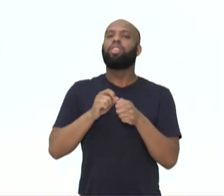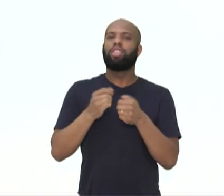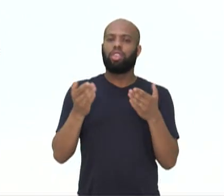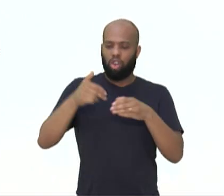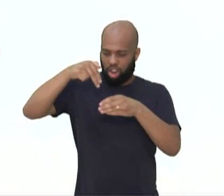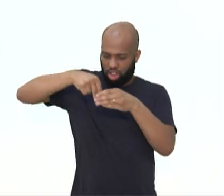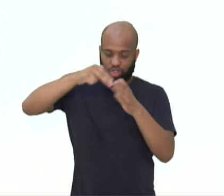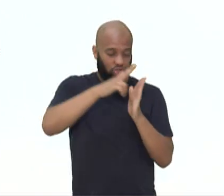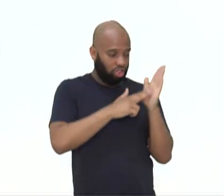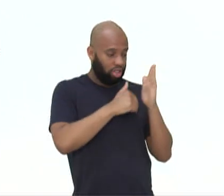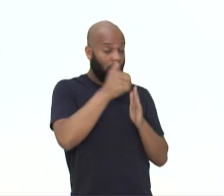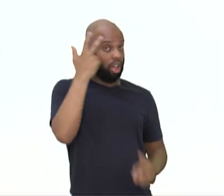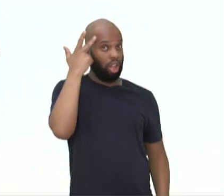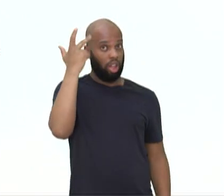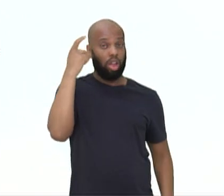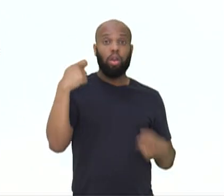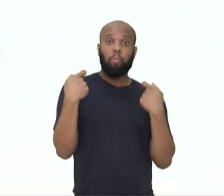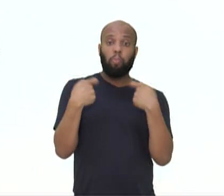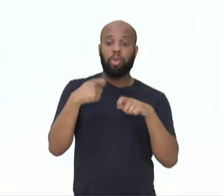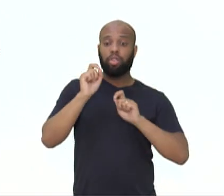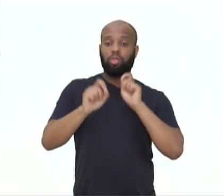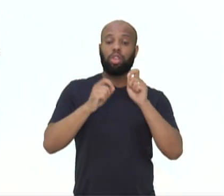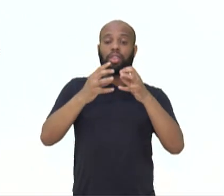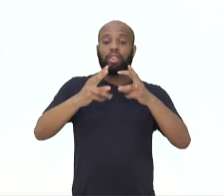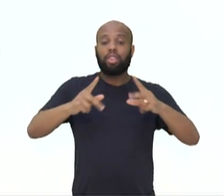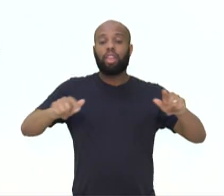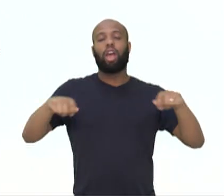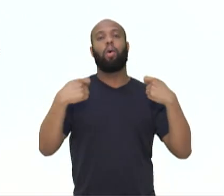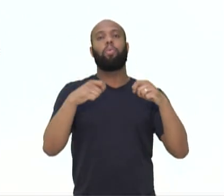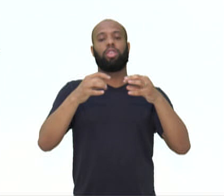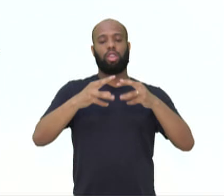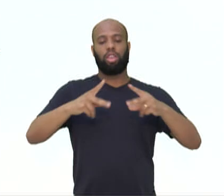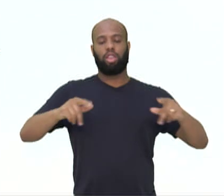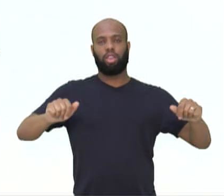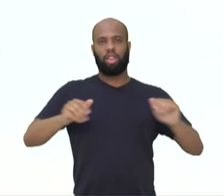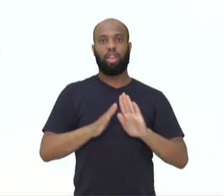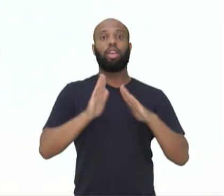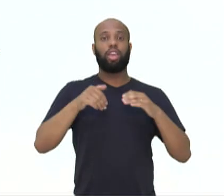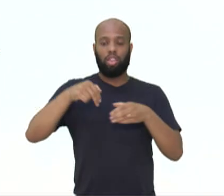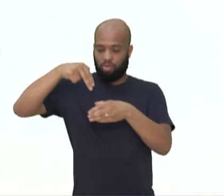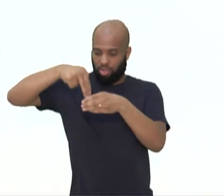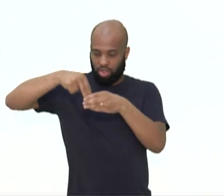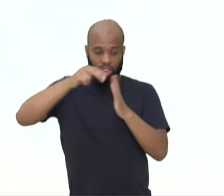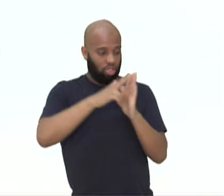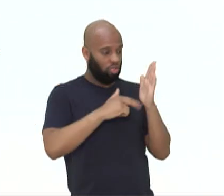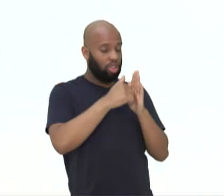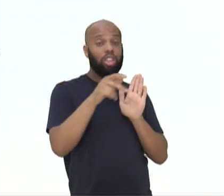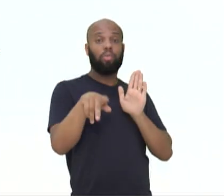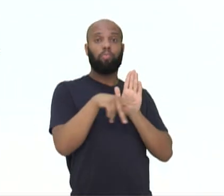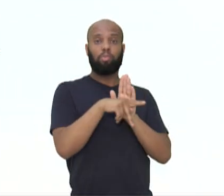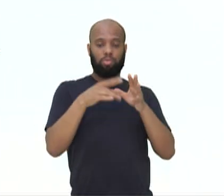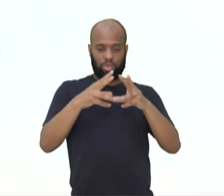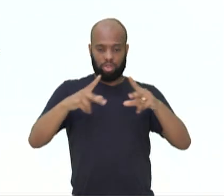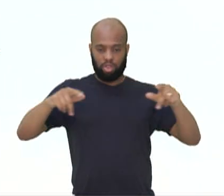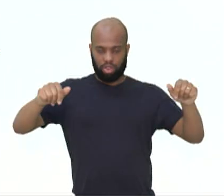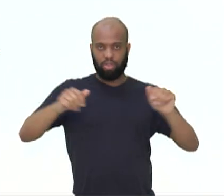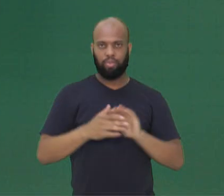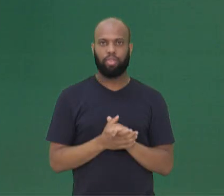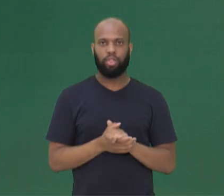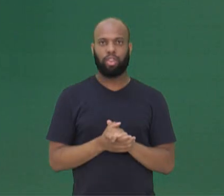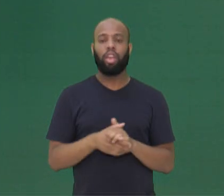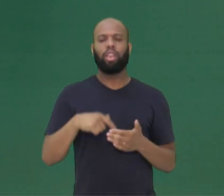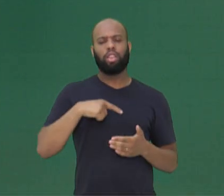natural, nós precisamos do quê? De terra. Então, a nossa tinta vai ser de terra, base de terra, de